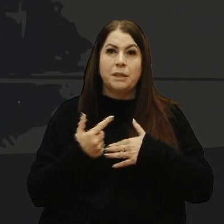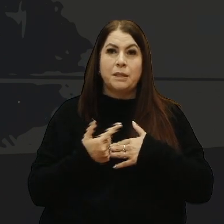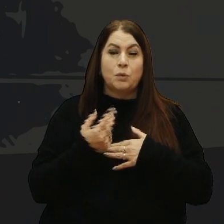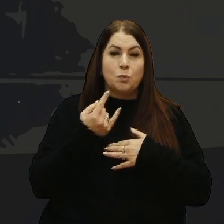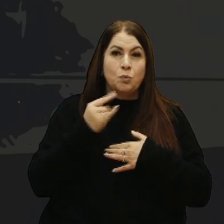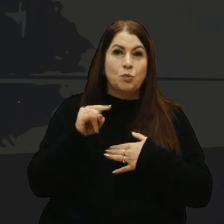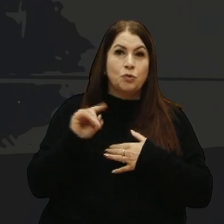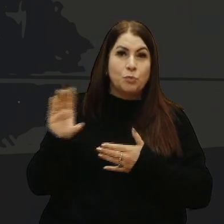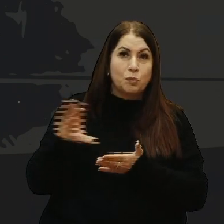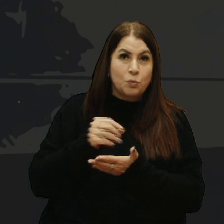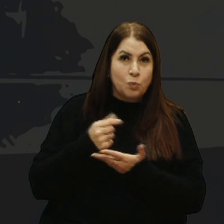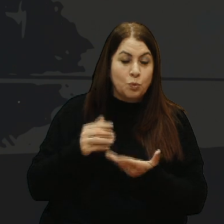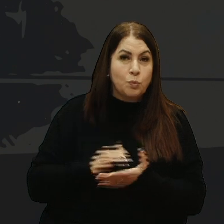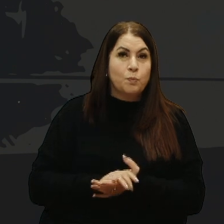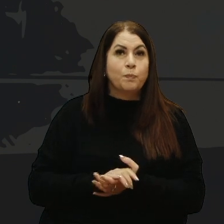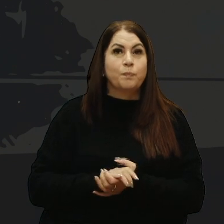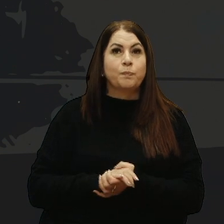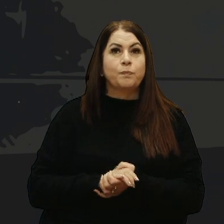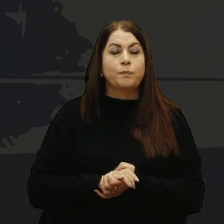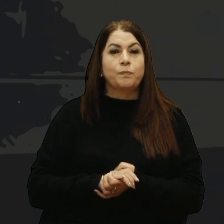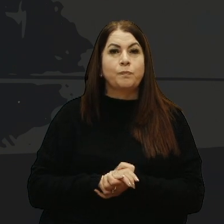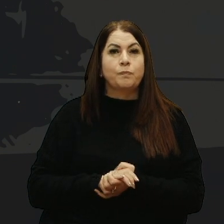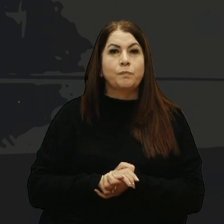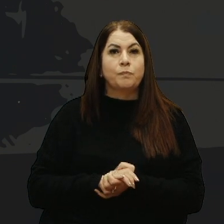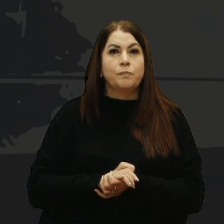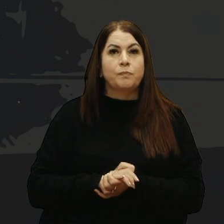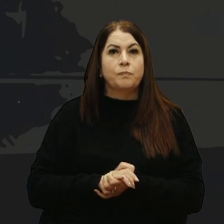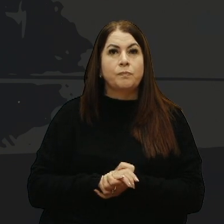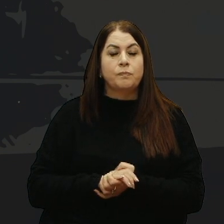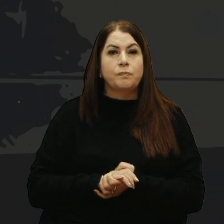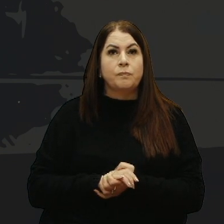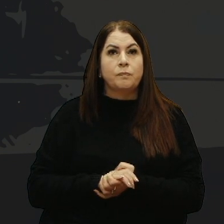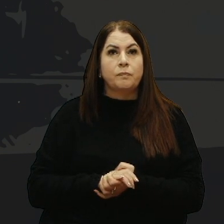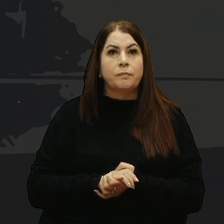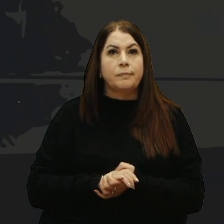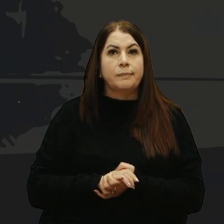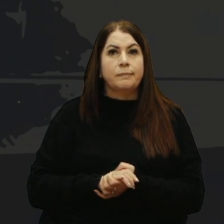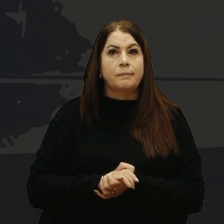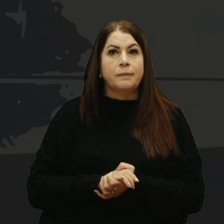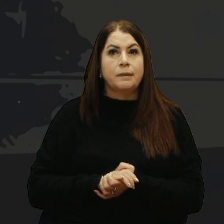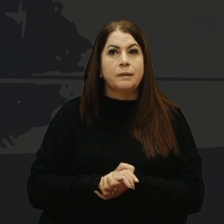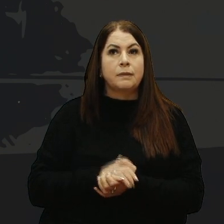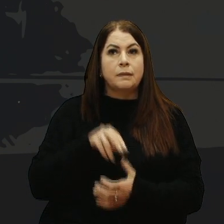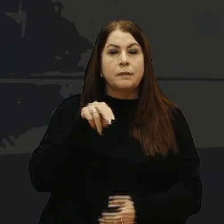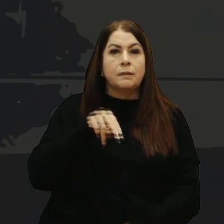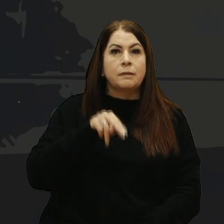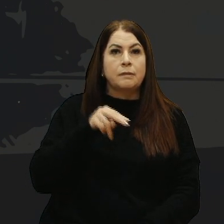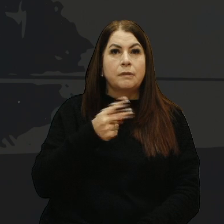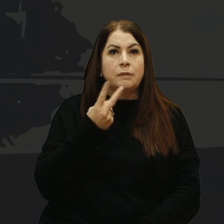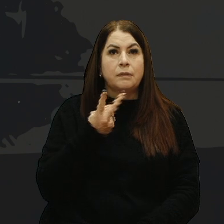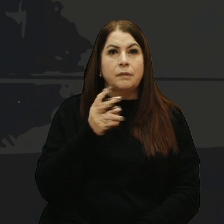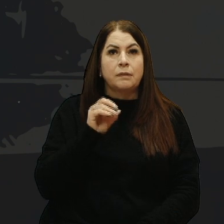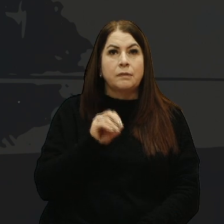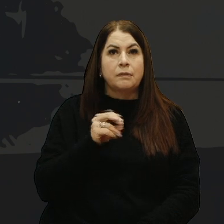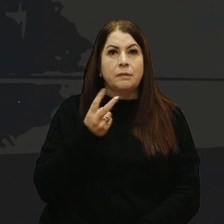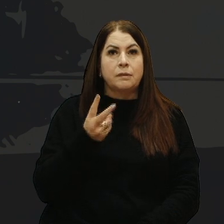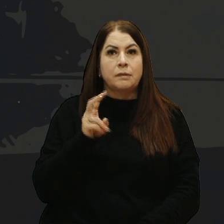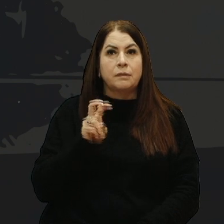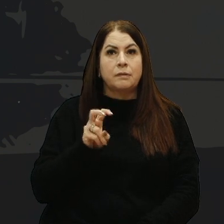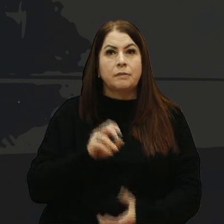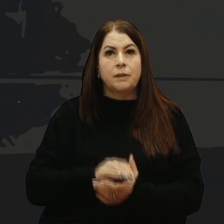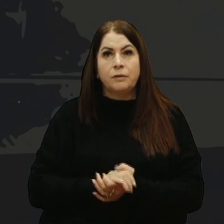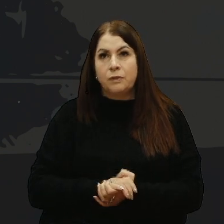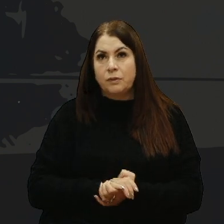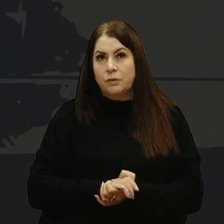do recurso, ela se deu em novembro de